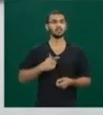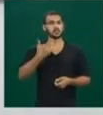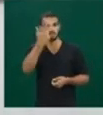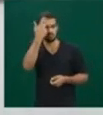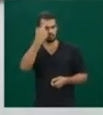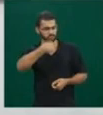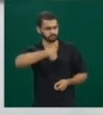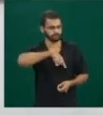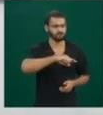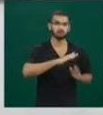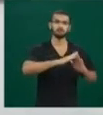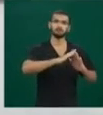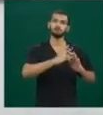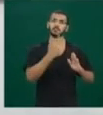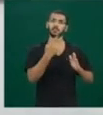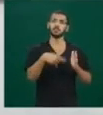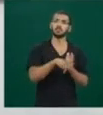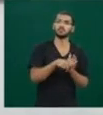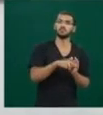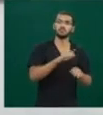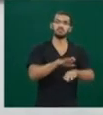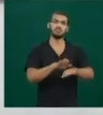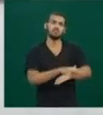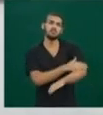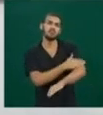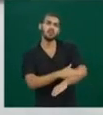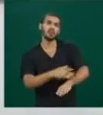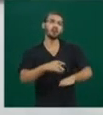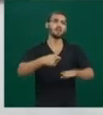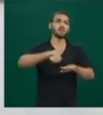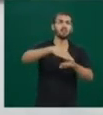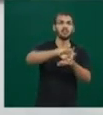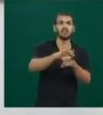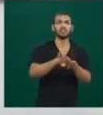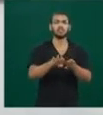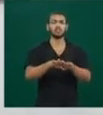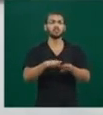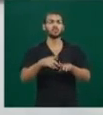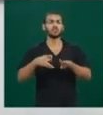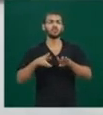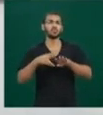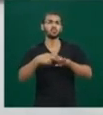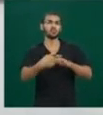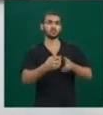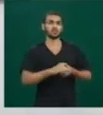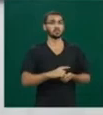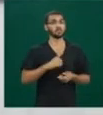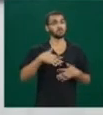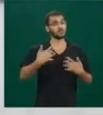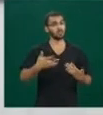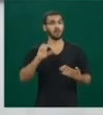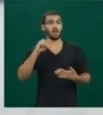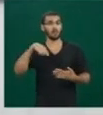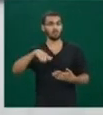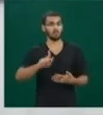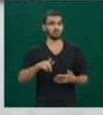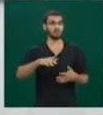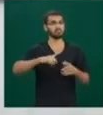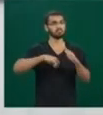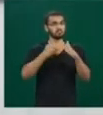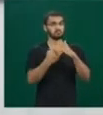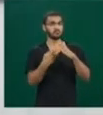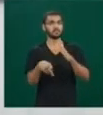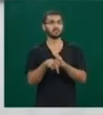salões especializados em pele, cabelo, unhas. E olha que interessante, a ONG Ação Moradia fez uma parceria com a Universidade